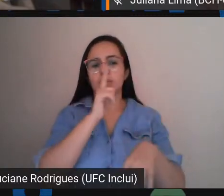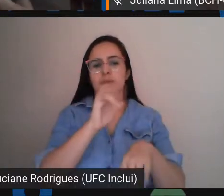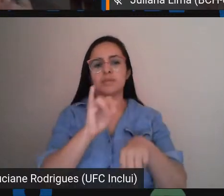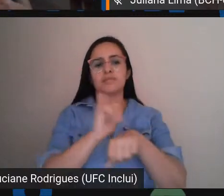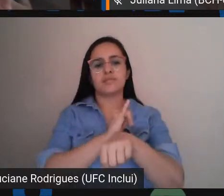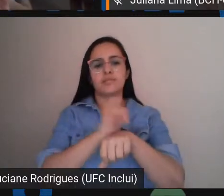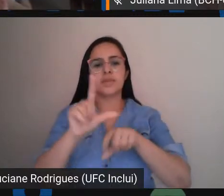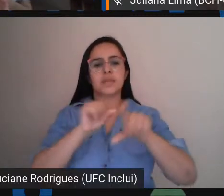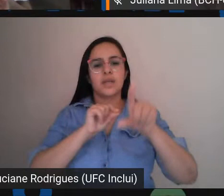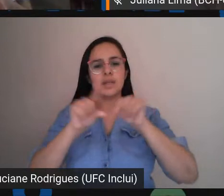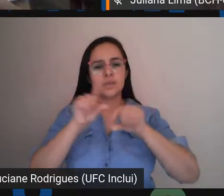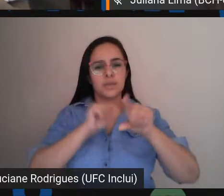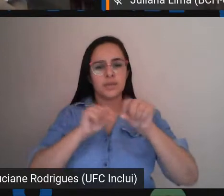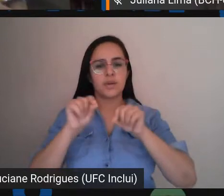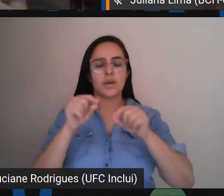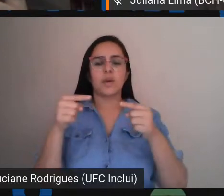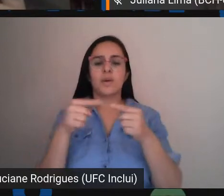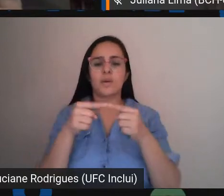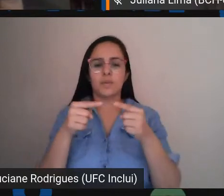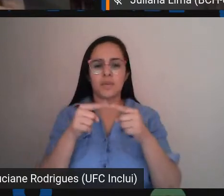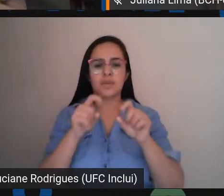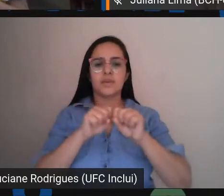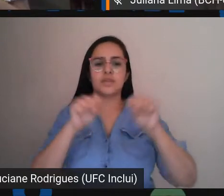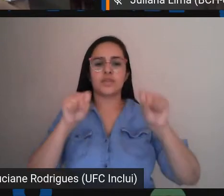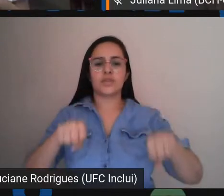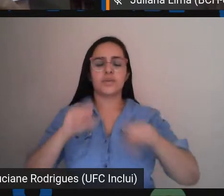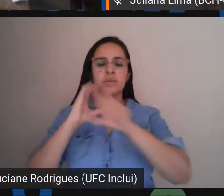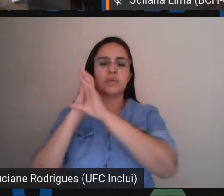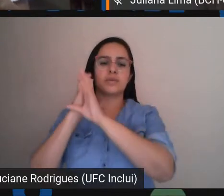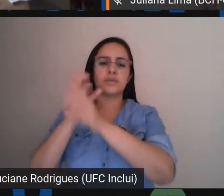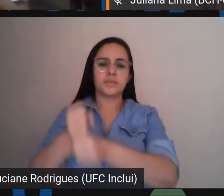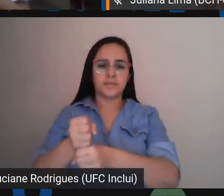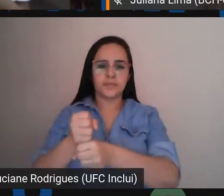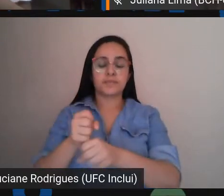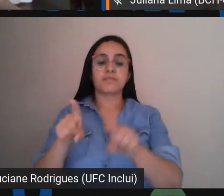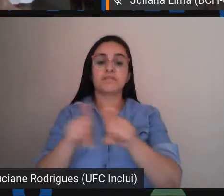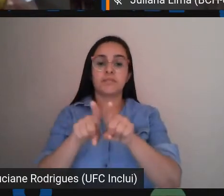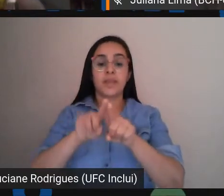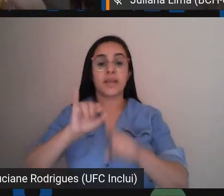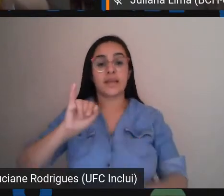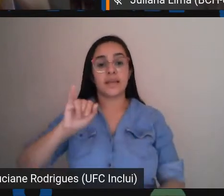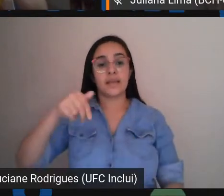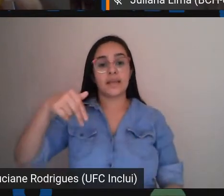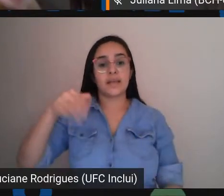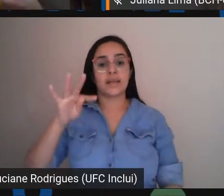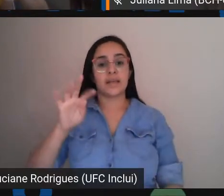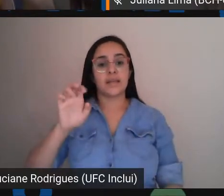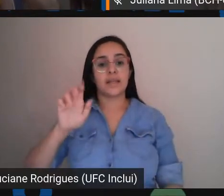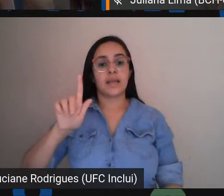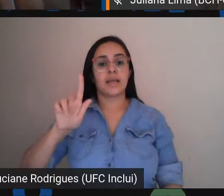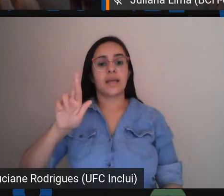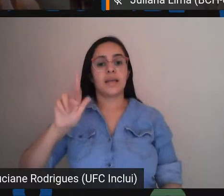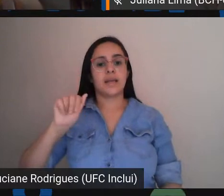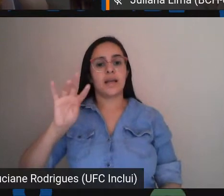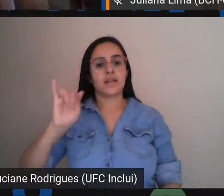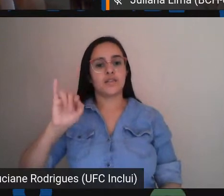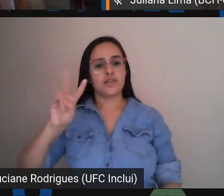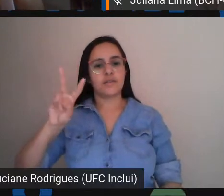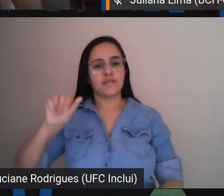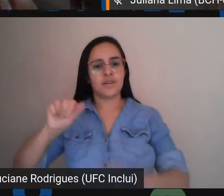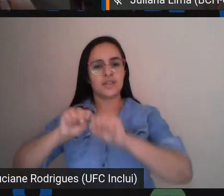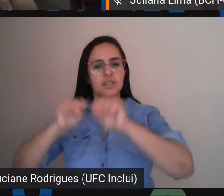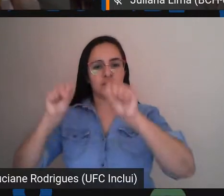selecionou, já é uma revisão sistemática, né? E da mesma forma, integrativa, né? Então, a revisão sistemática. Uma pergunta clara,